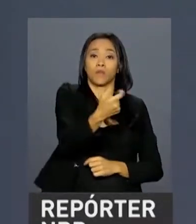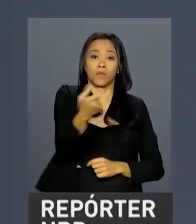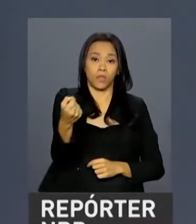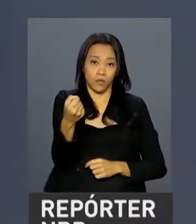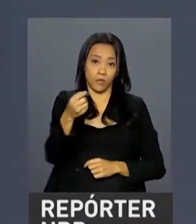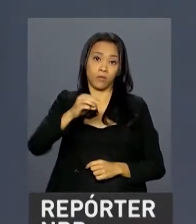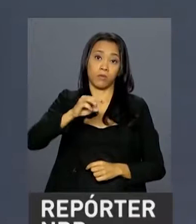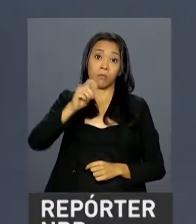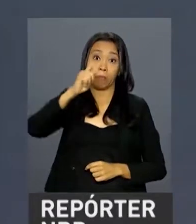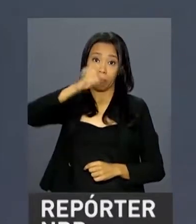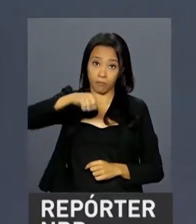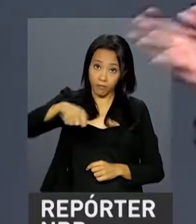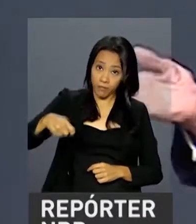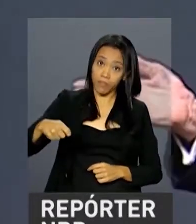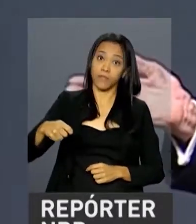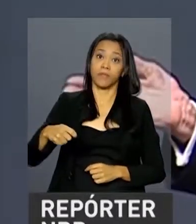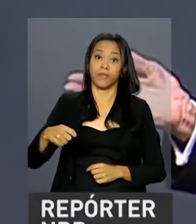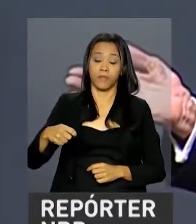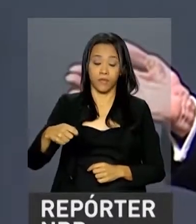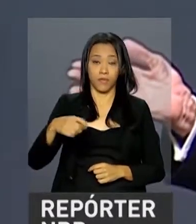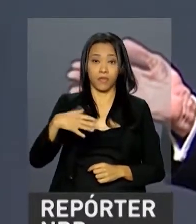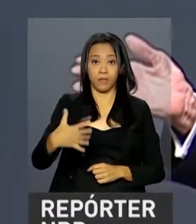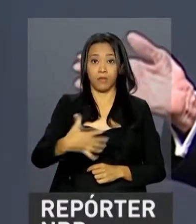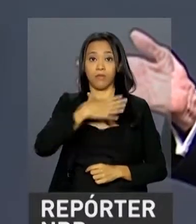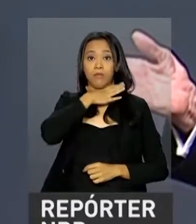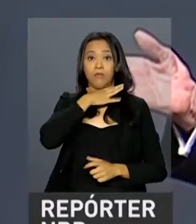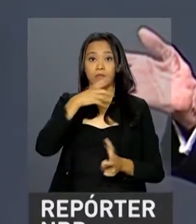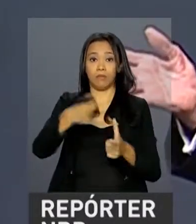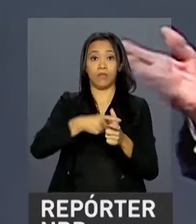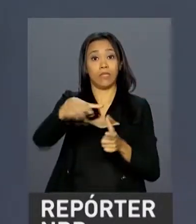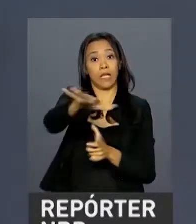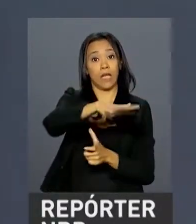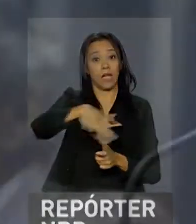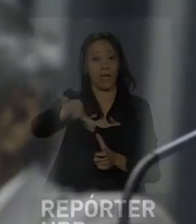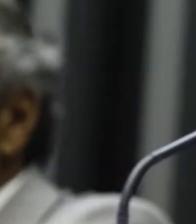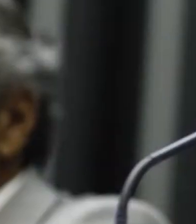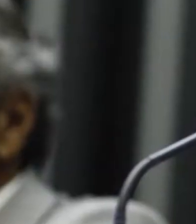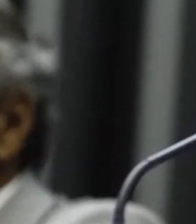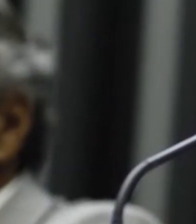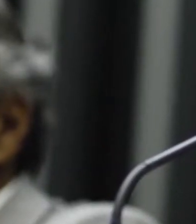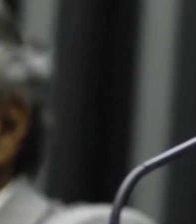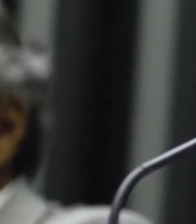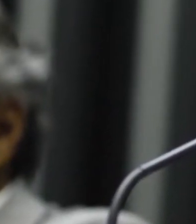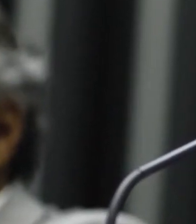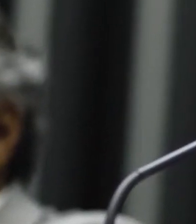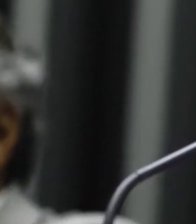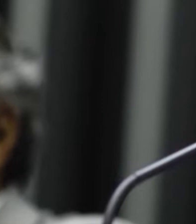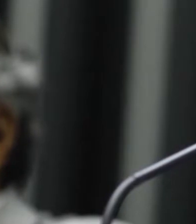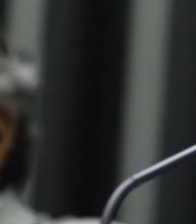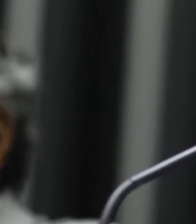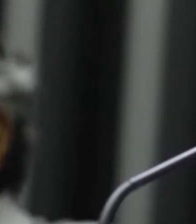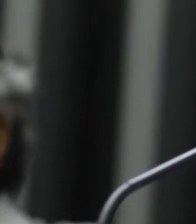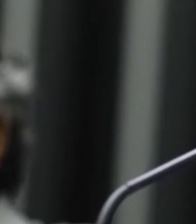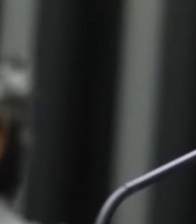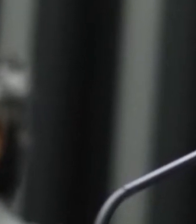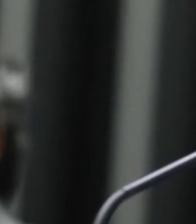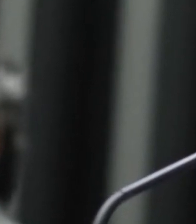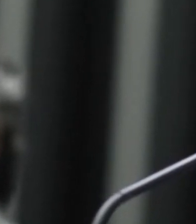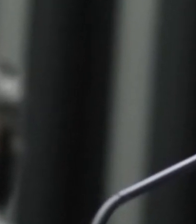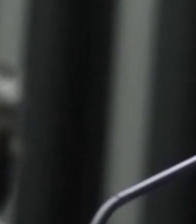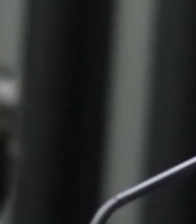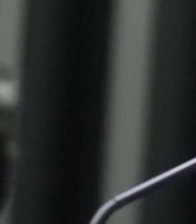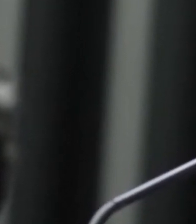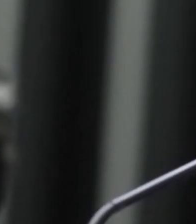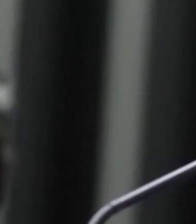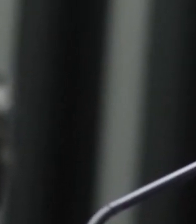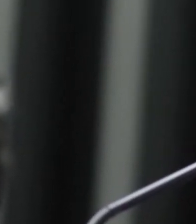que existe uma gravação de Michel Temer dando aval para comprar o silêncio de Eduardo Cunha. O depoimento foi concedido à Procuradoria-Geral